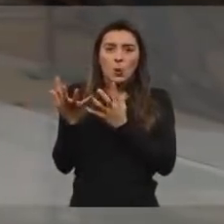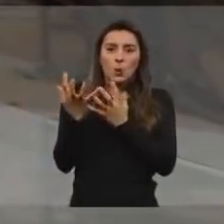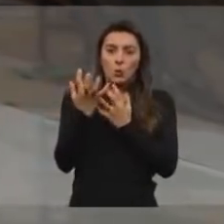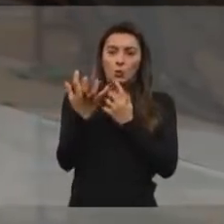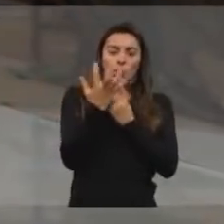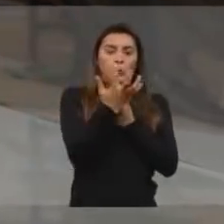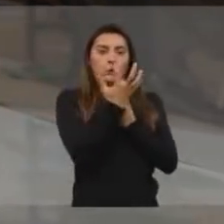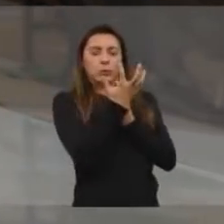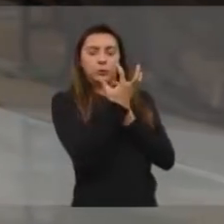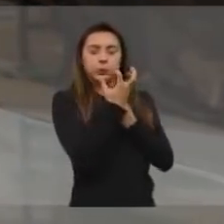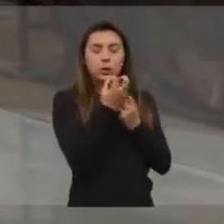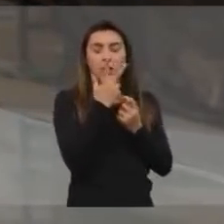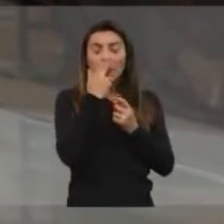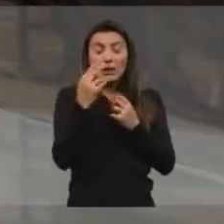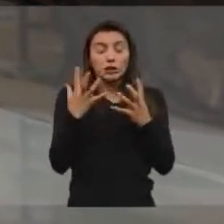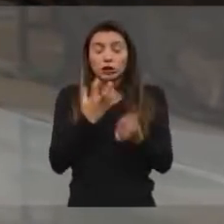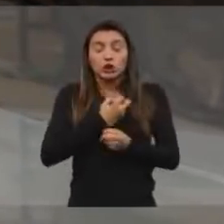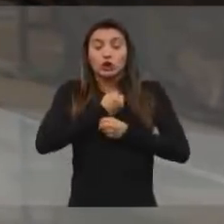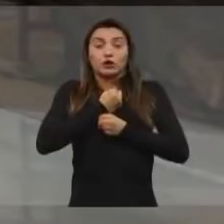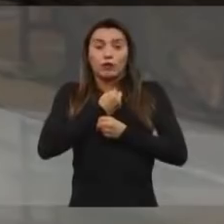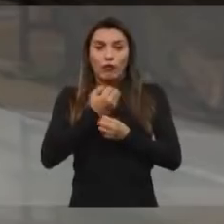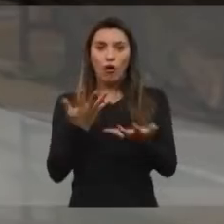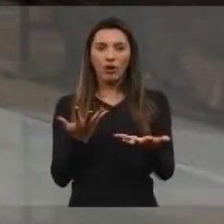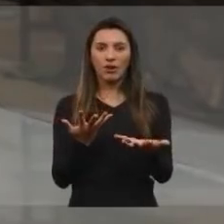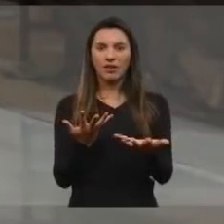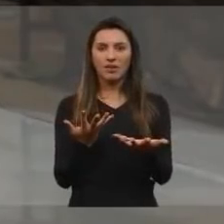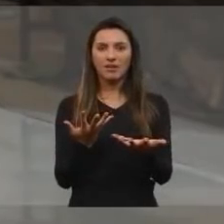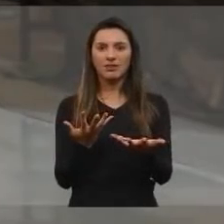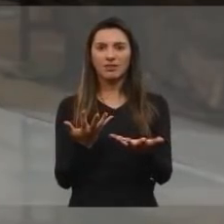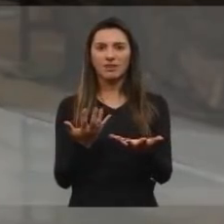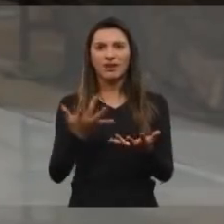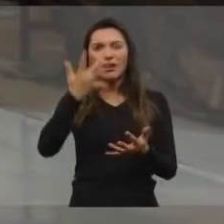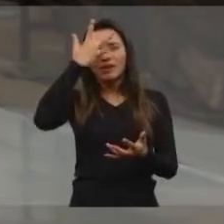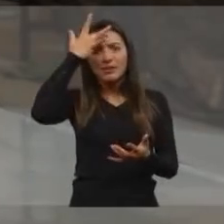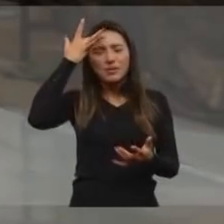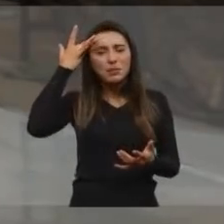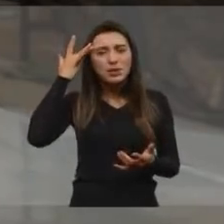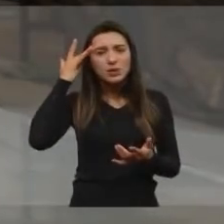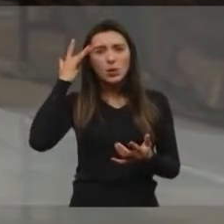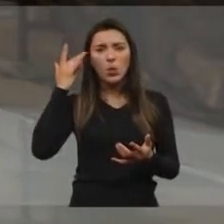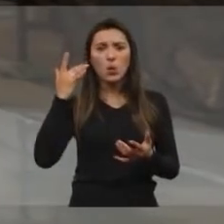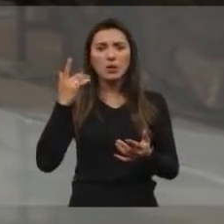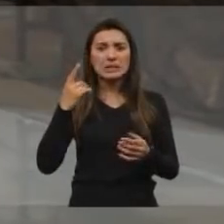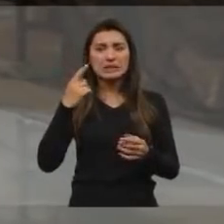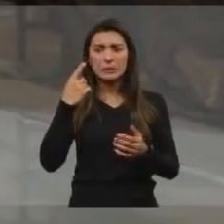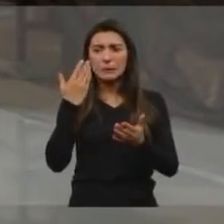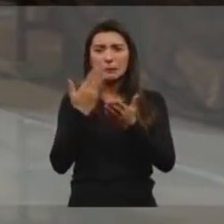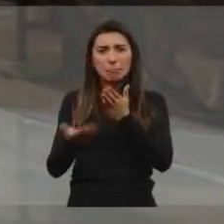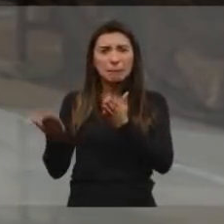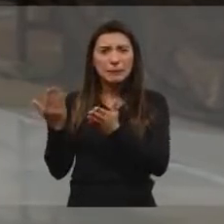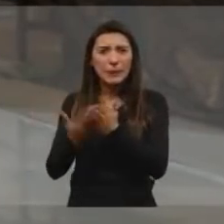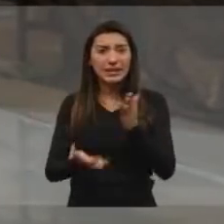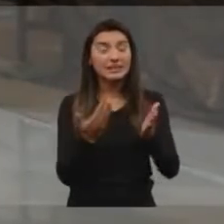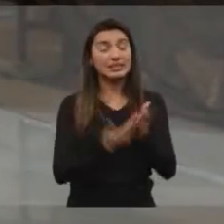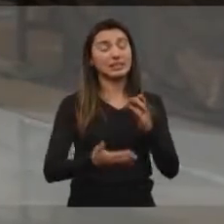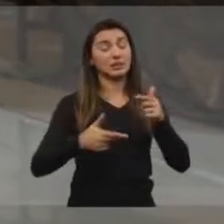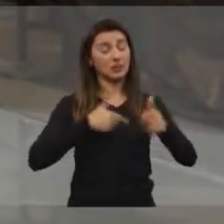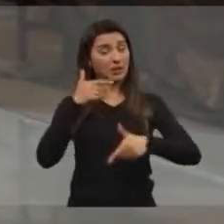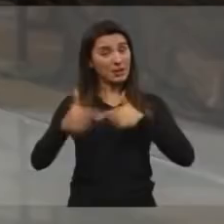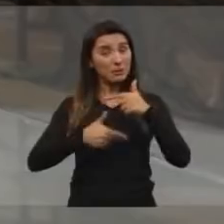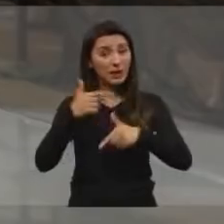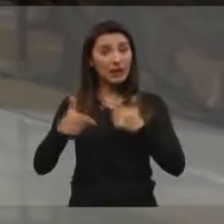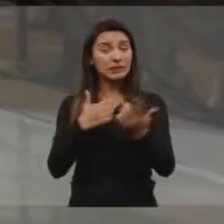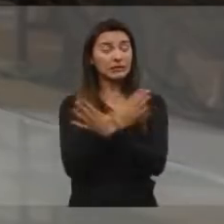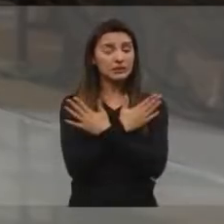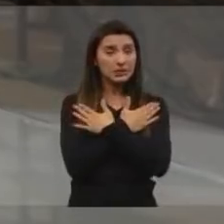e eu é o a preocupação da receção do índice de desemprego o